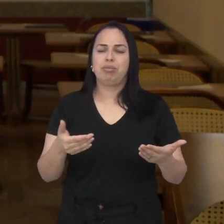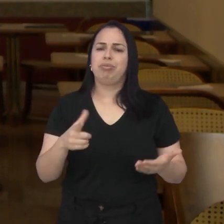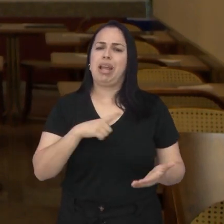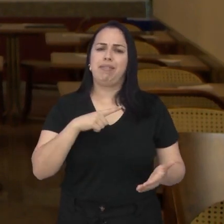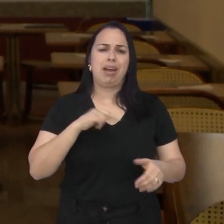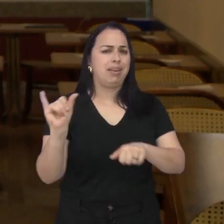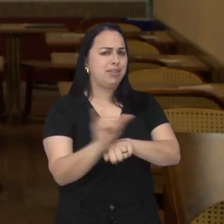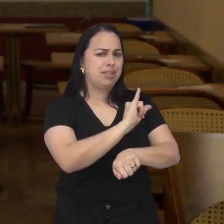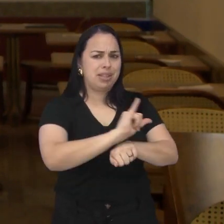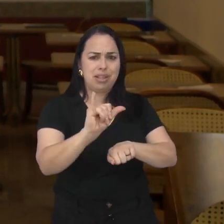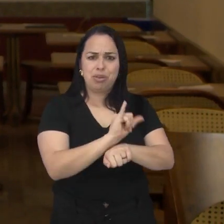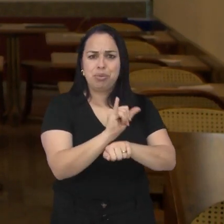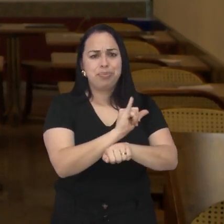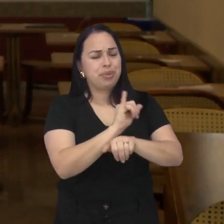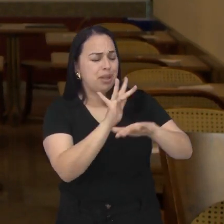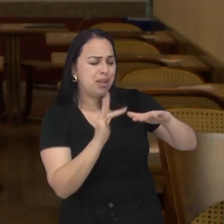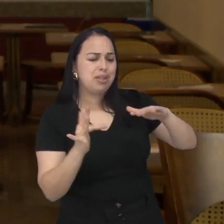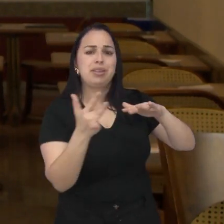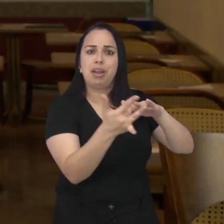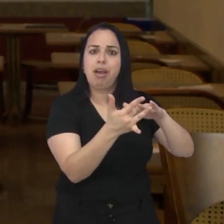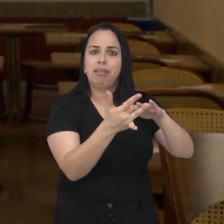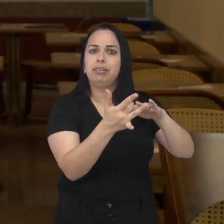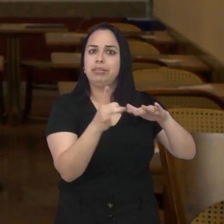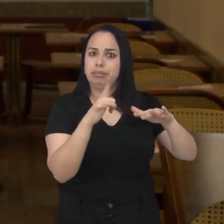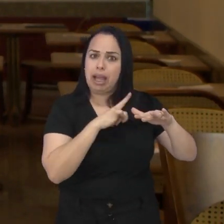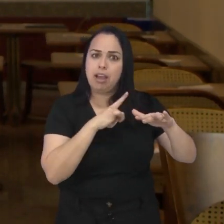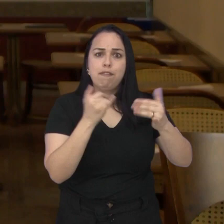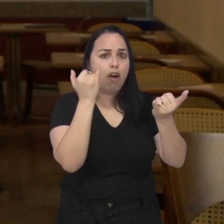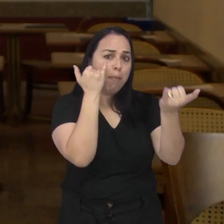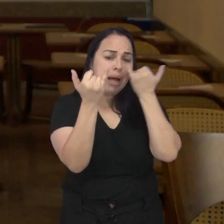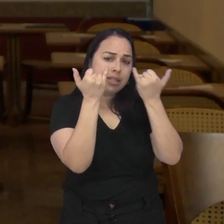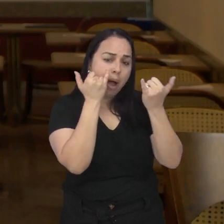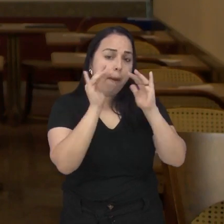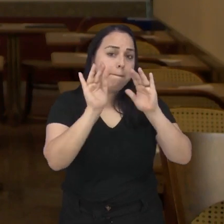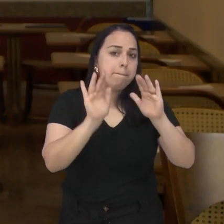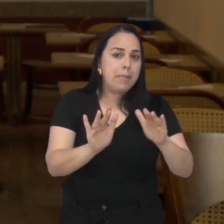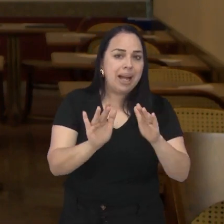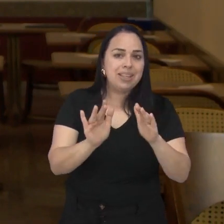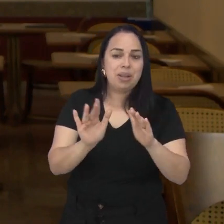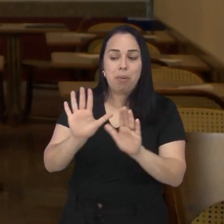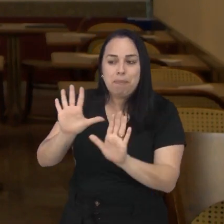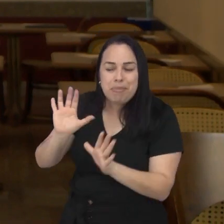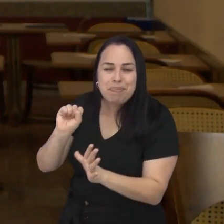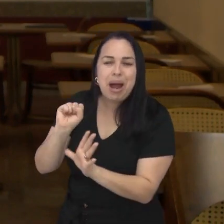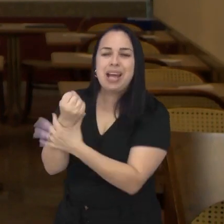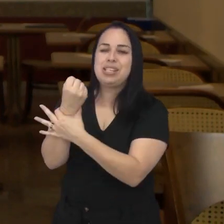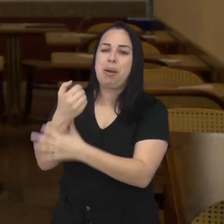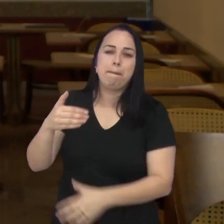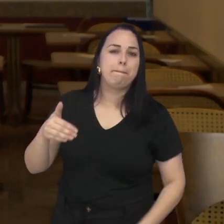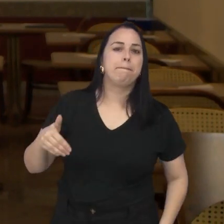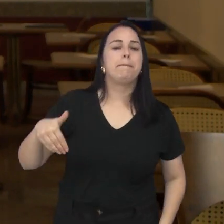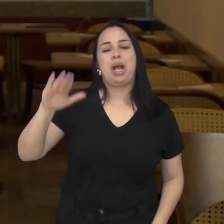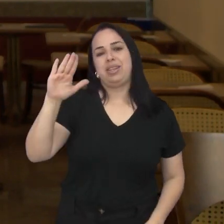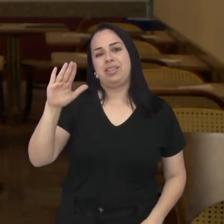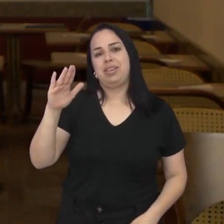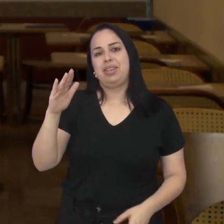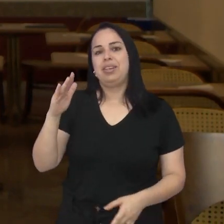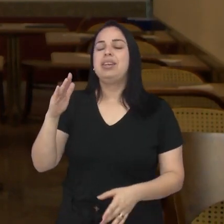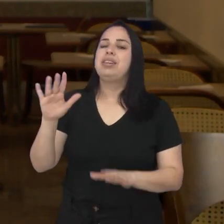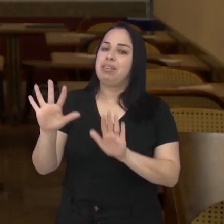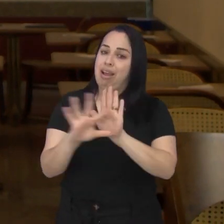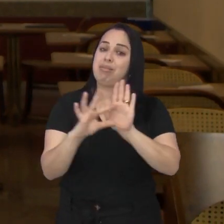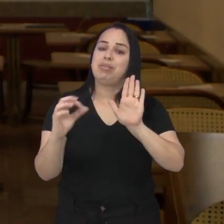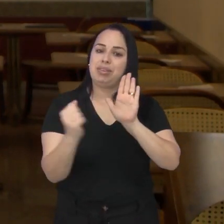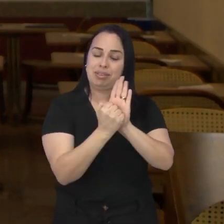existem vários meios de mídia que fornecem essas informações. Mas o meio mais seguro que tem